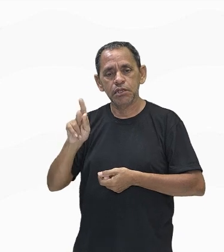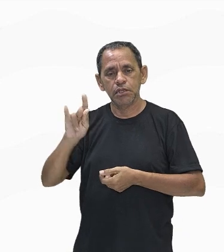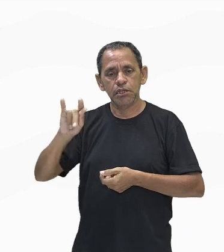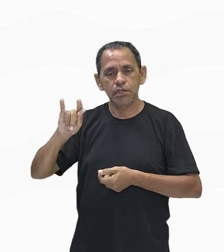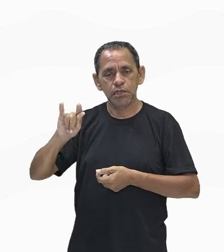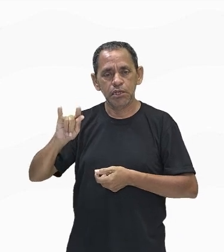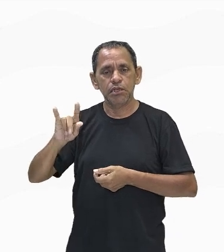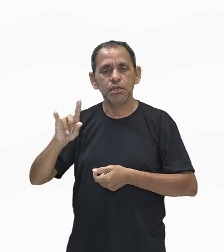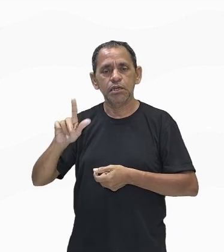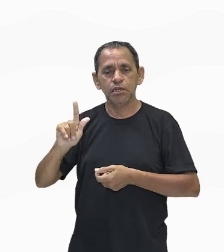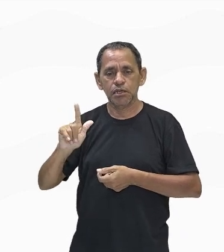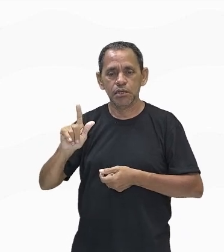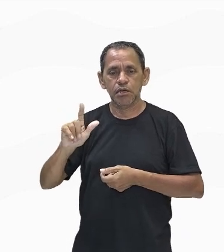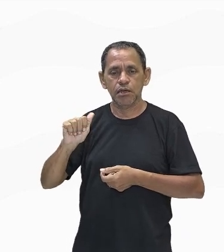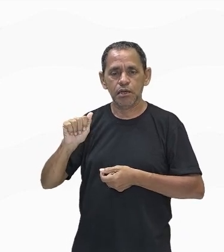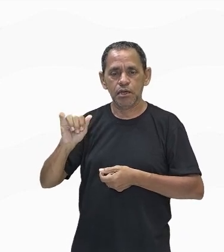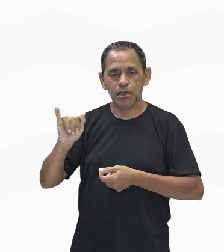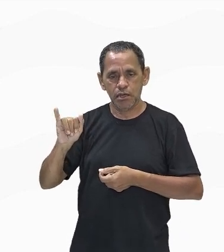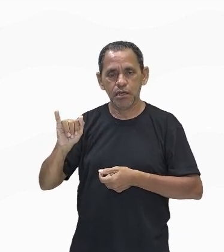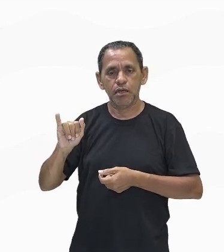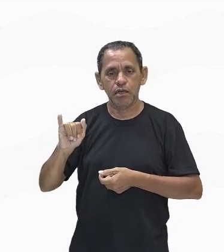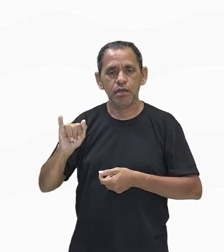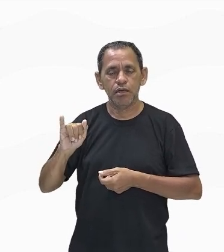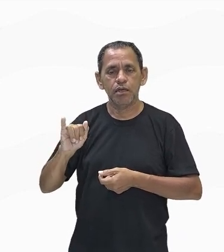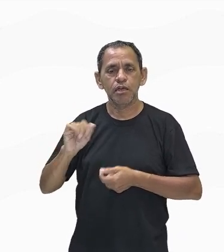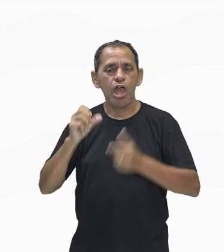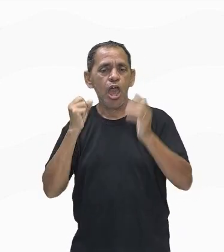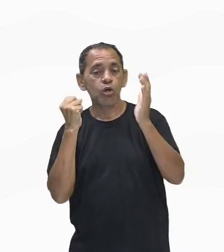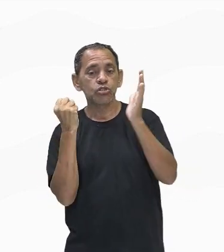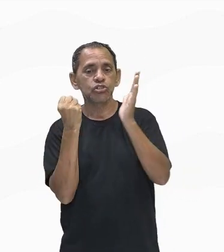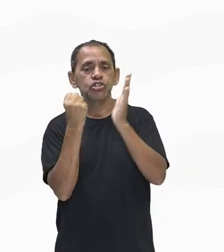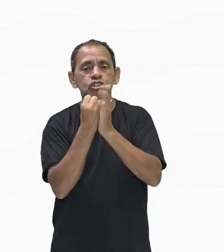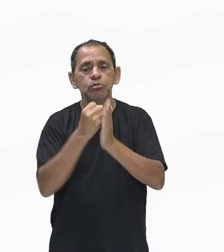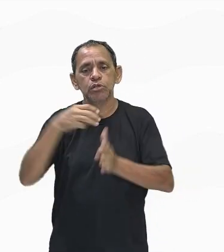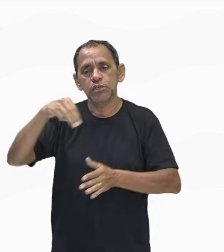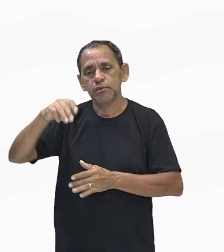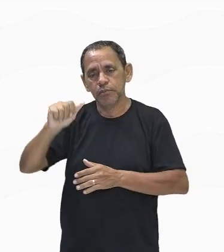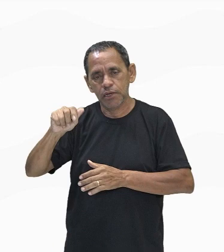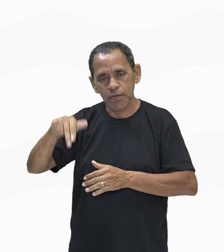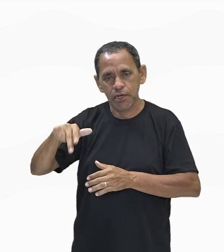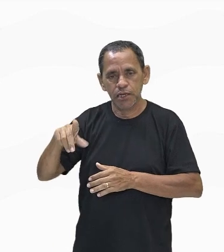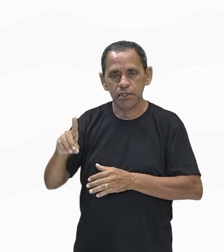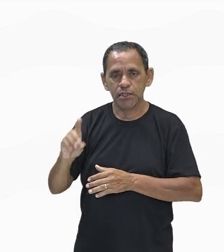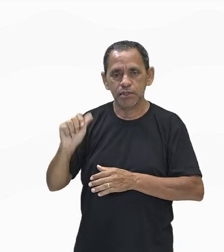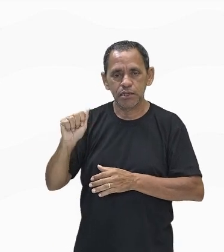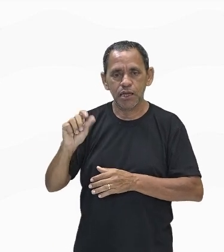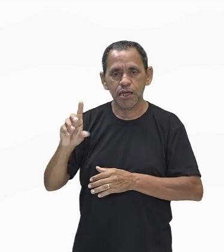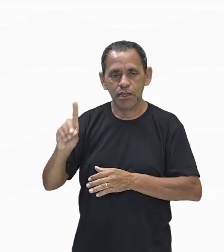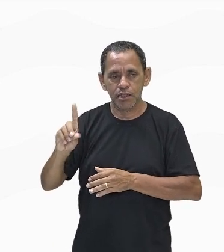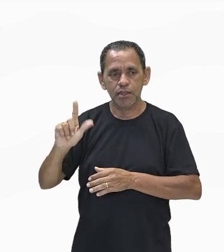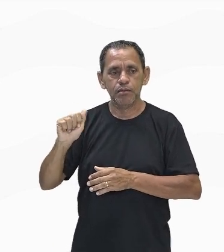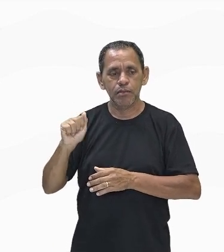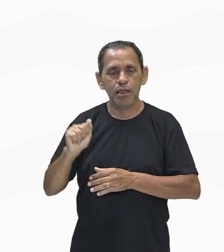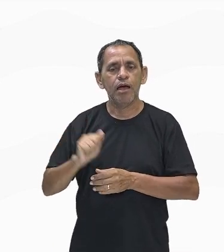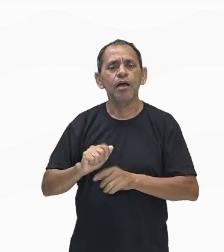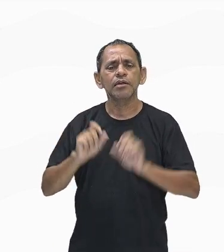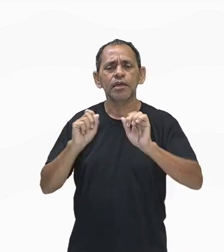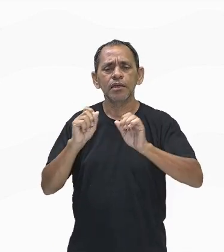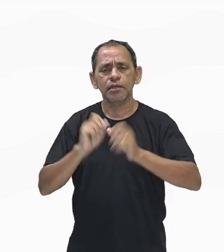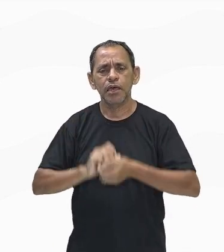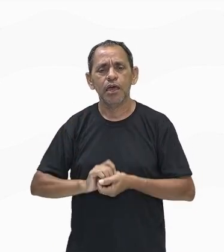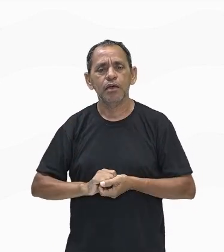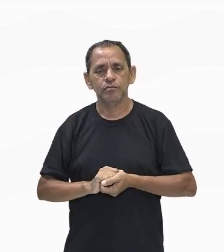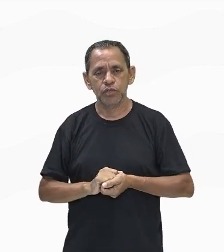tá? Ele é essa mandala que você tá vendo aí, né? Ikigai, ela é uma